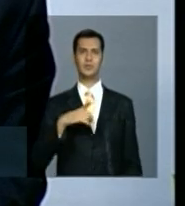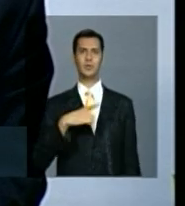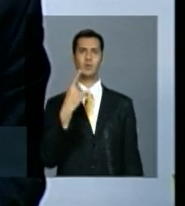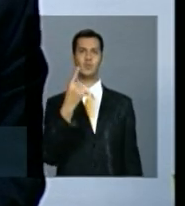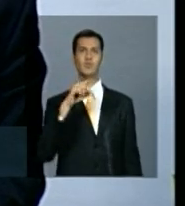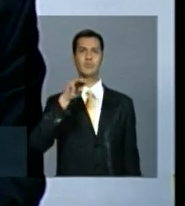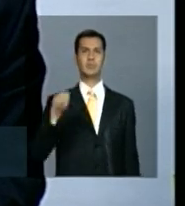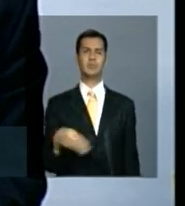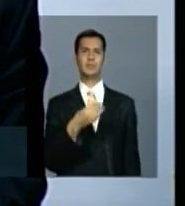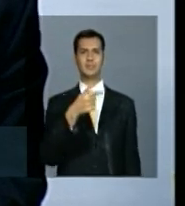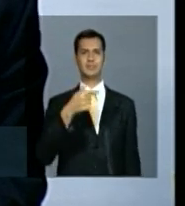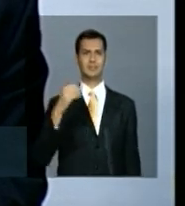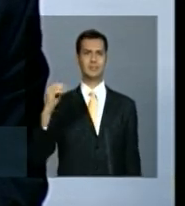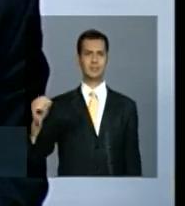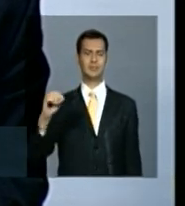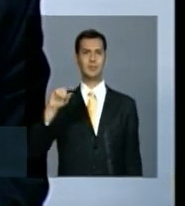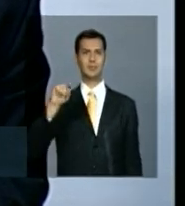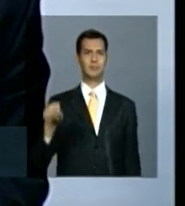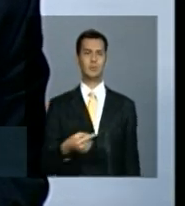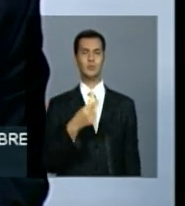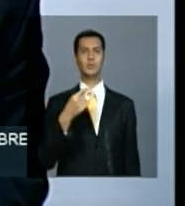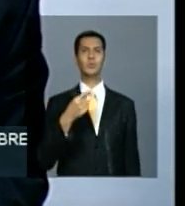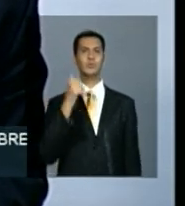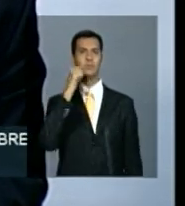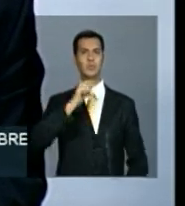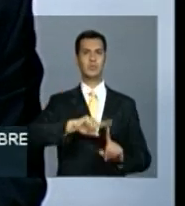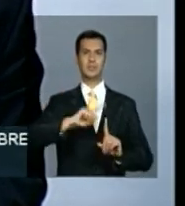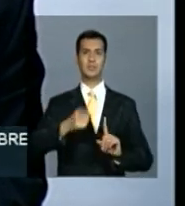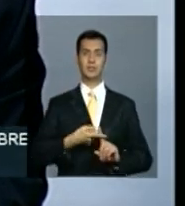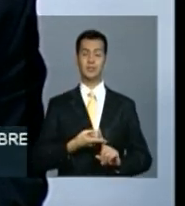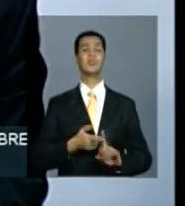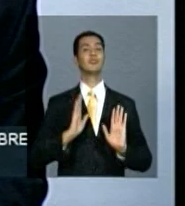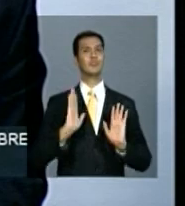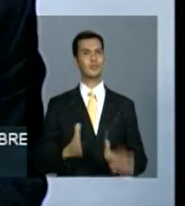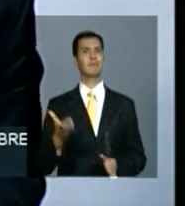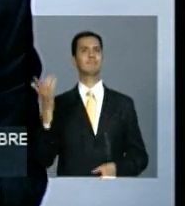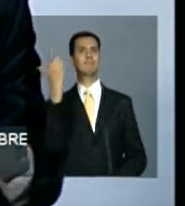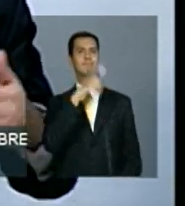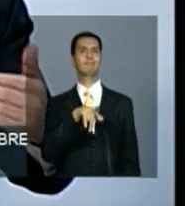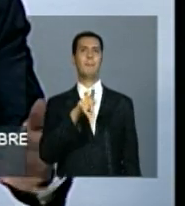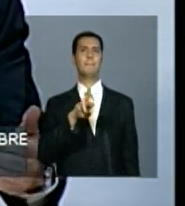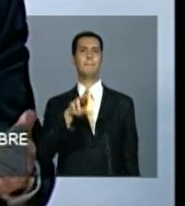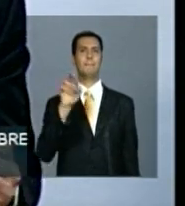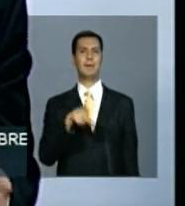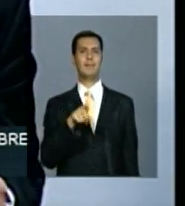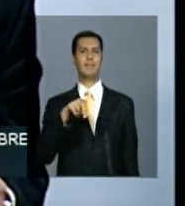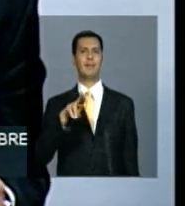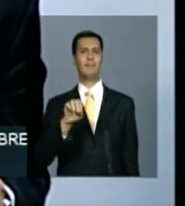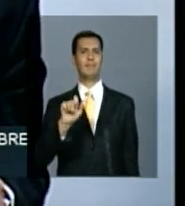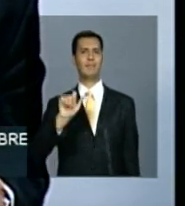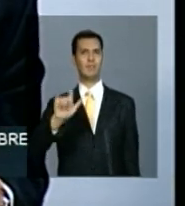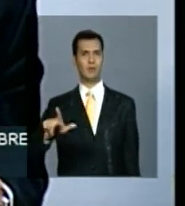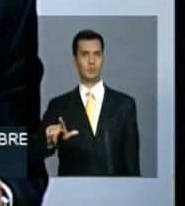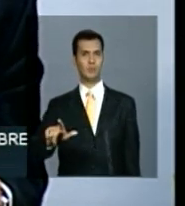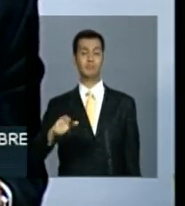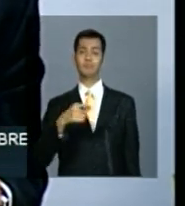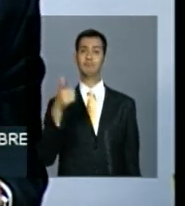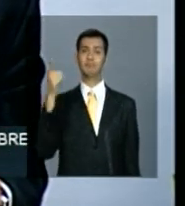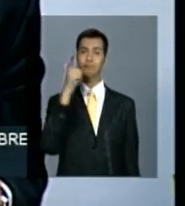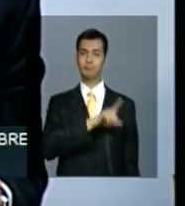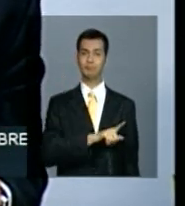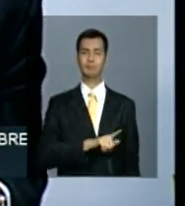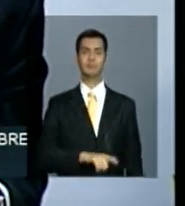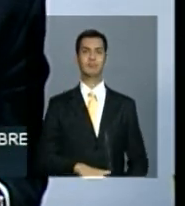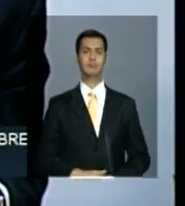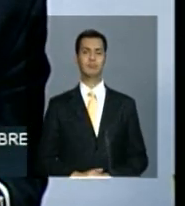1.700 gestantes tendo feito pelo menos sete consultas no pré-natal principal Impacto paraa redução da mortalidade materna no ano de